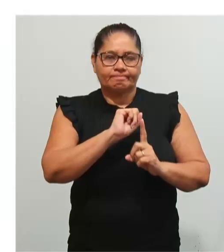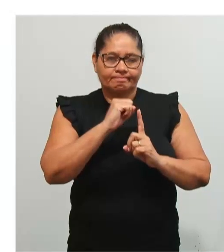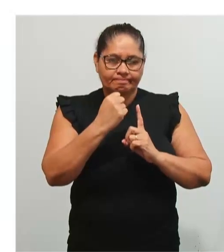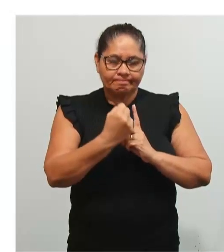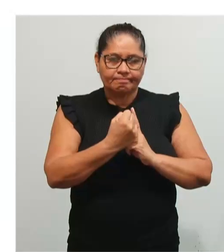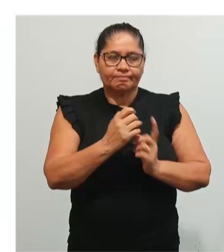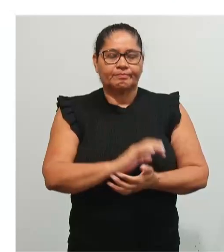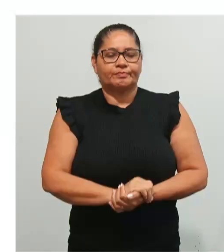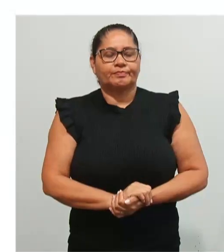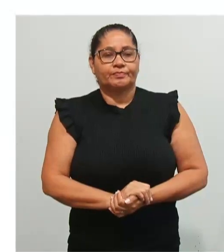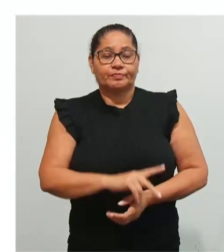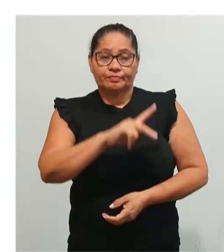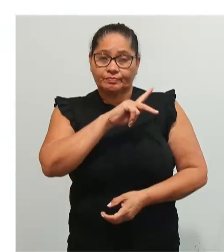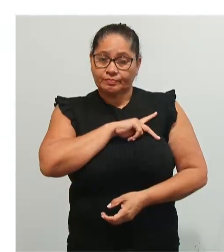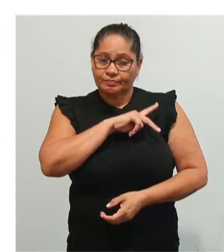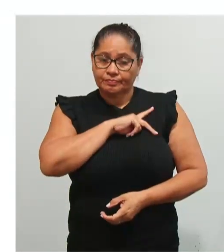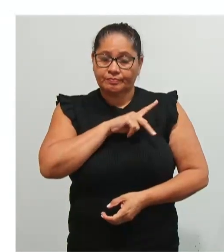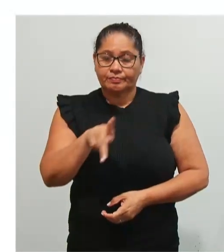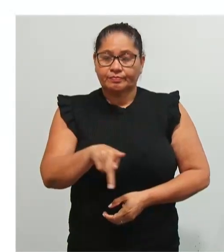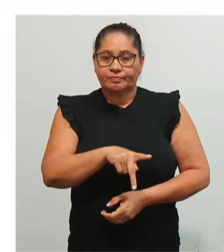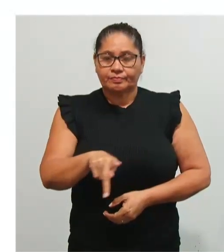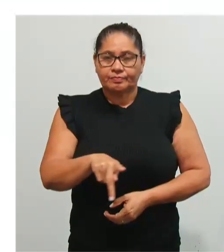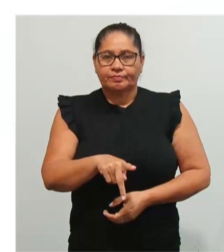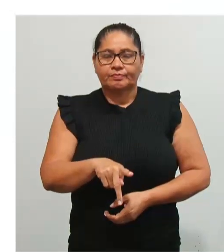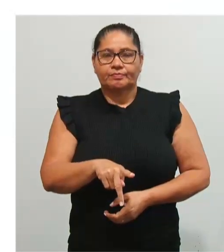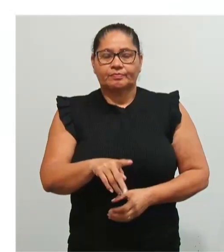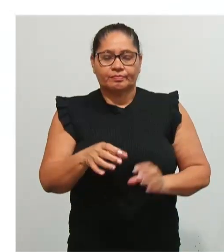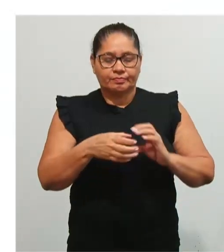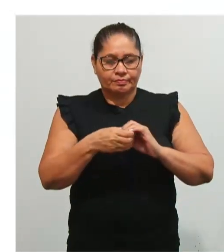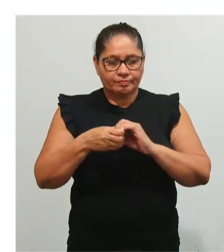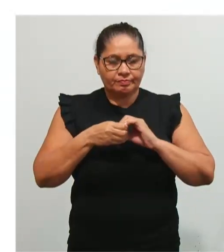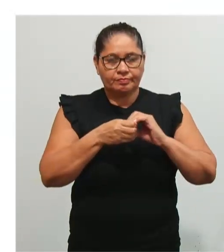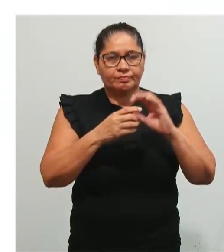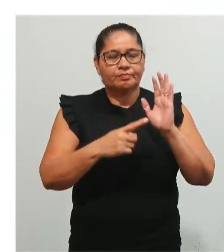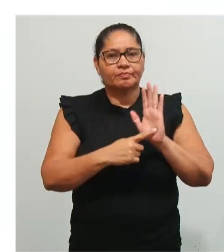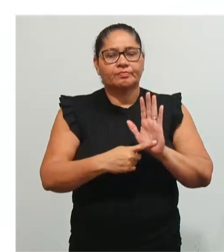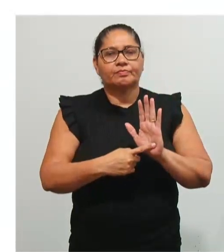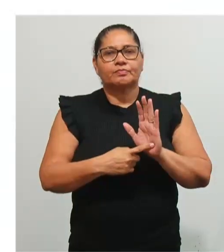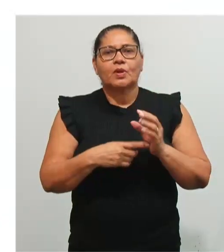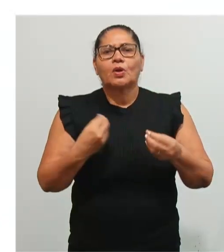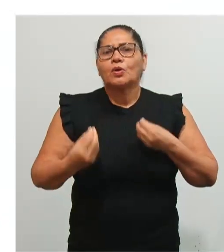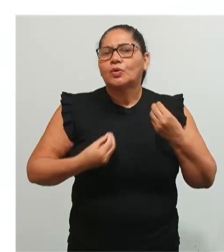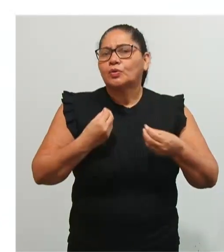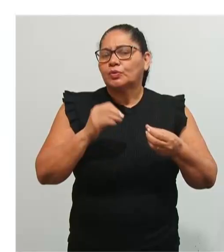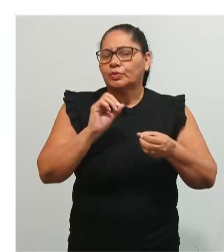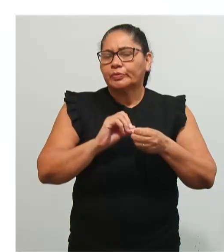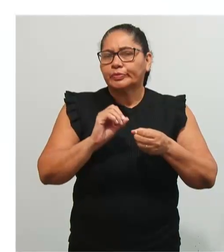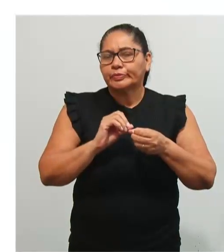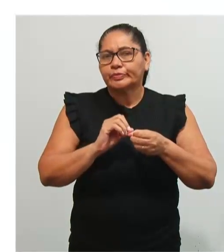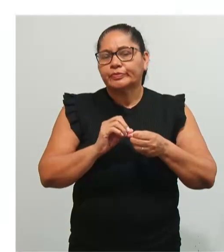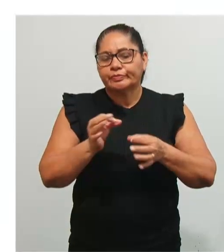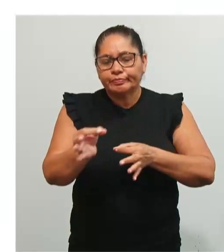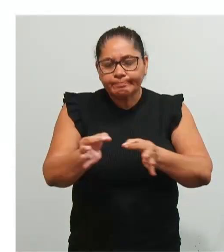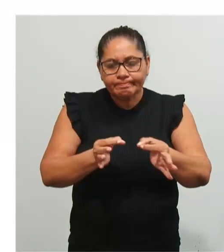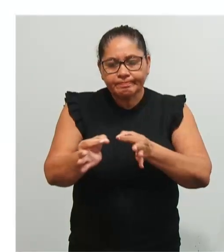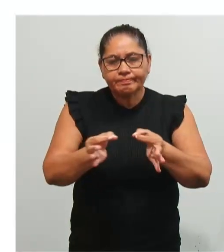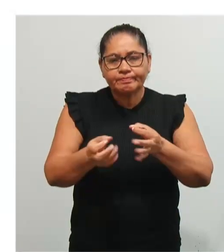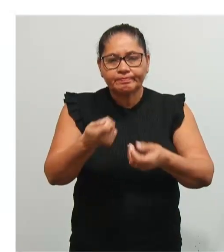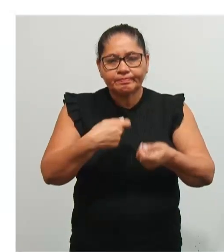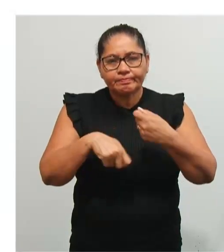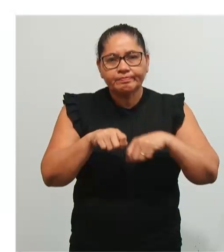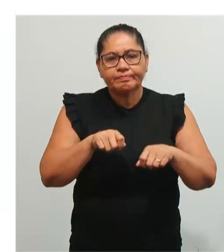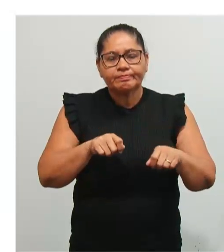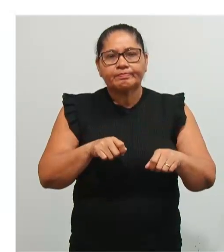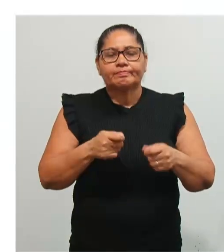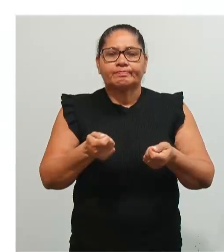na iniciativa privada, a governança corporativa representa o modo como as organizações são administradas e